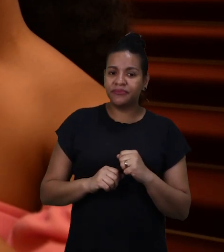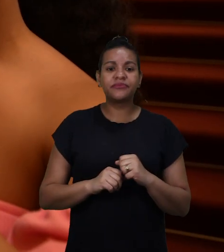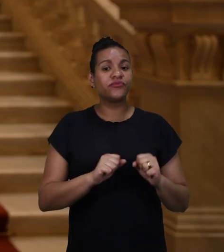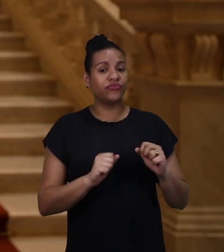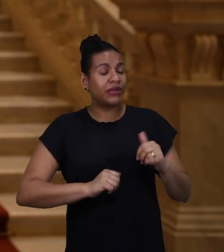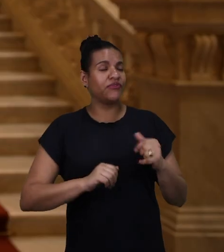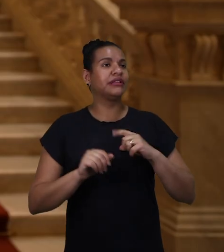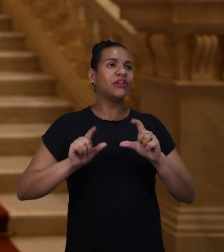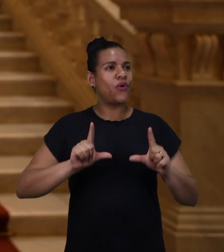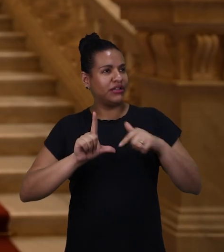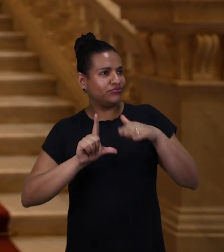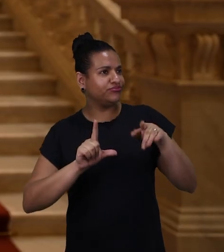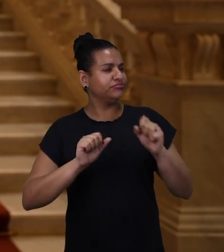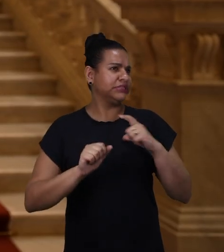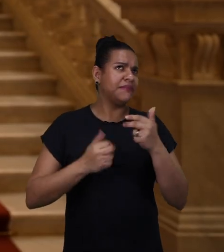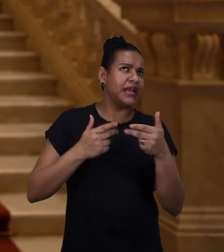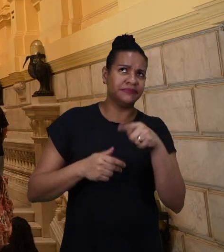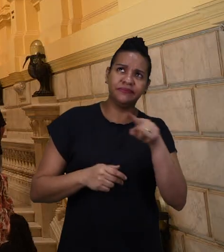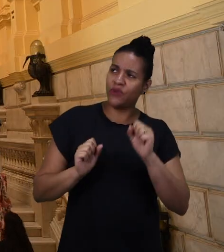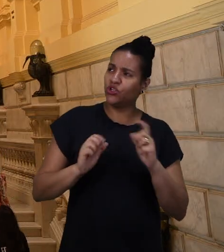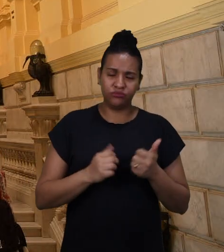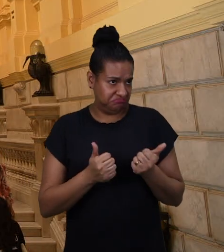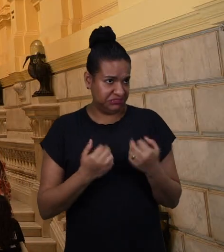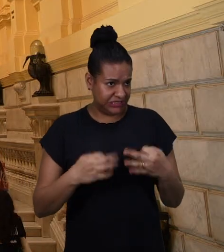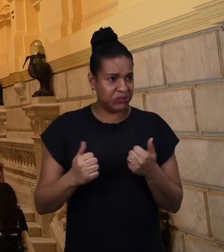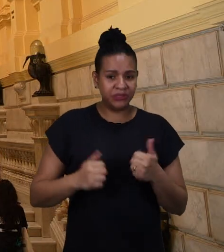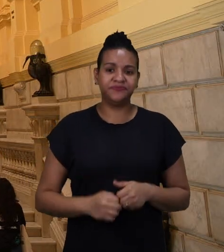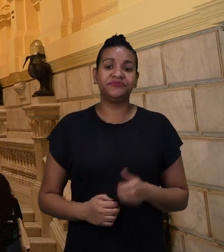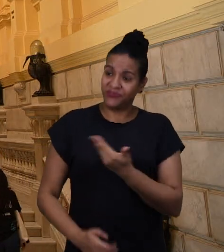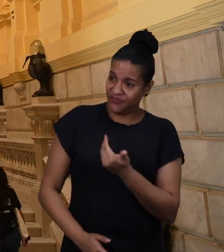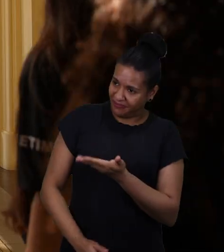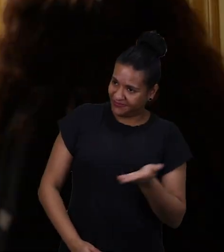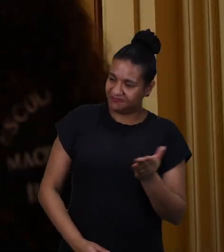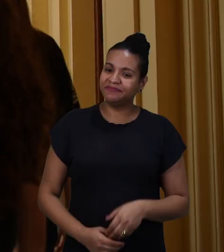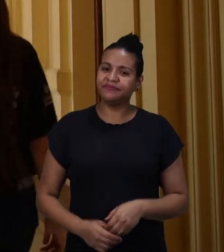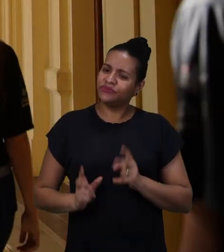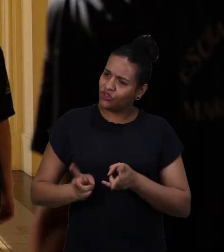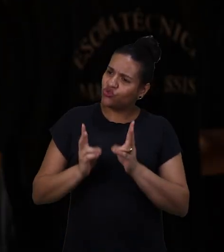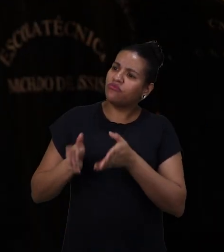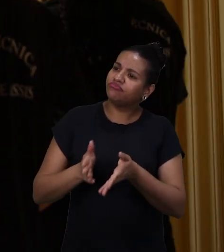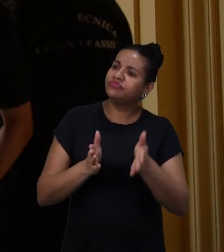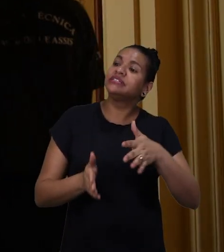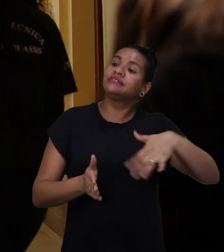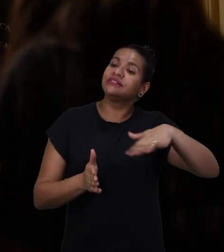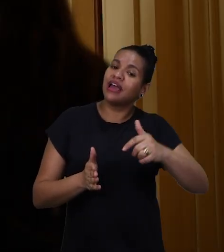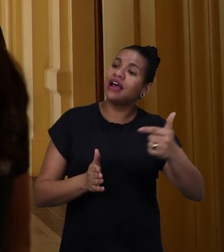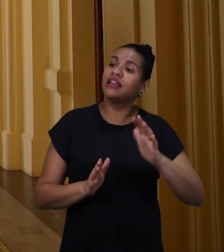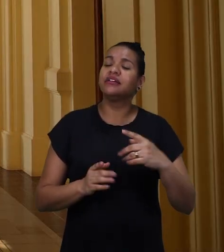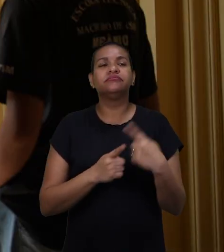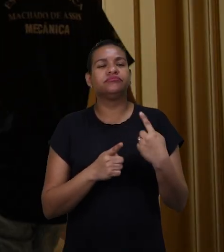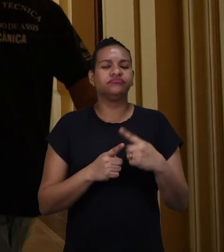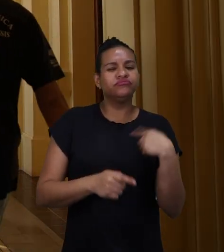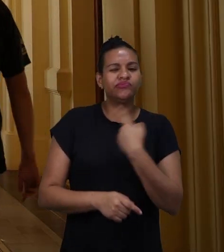com o celular. Representadas nesses quadros e nessas peças, certo? Então vamos, gente. Vamos indo então para a próxima